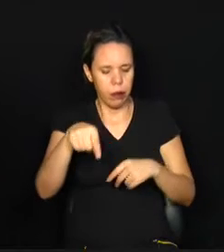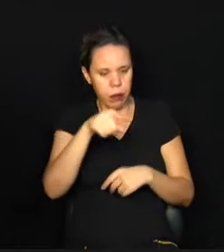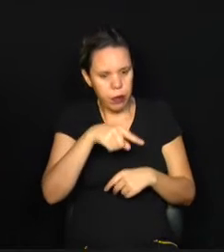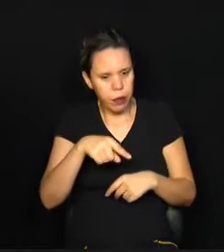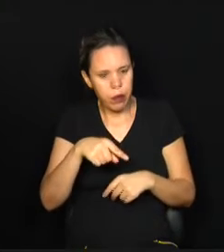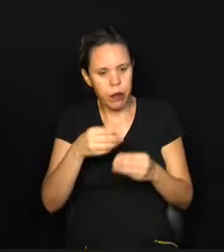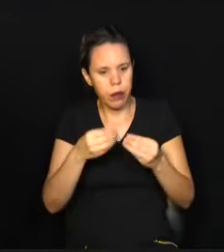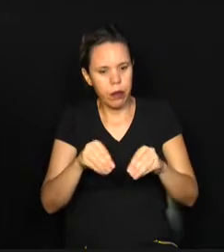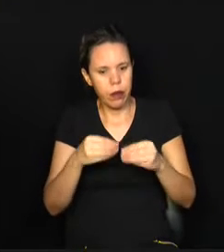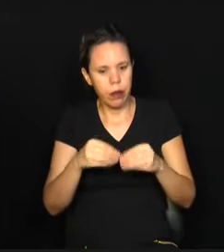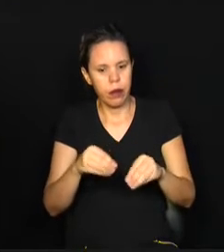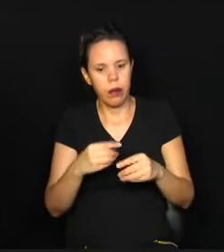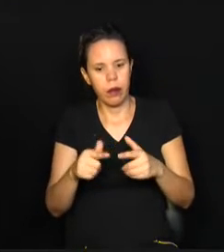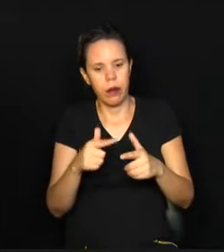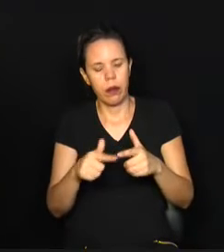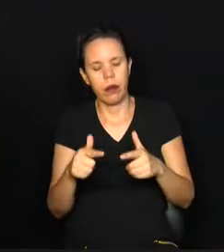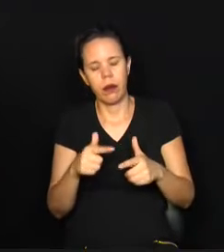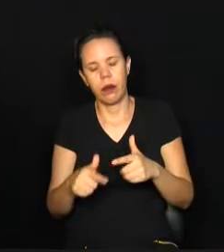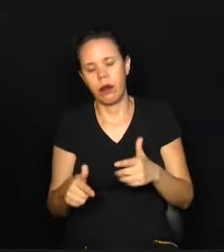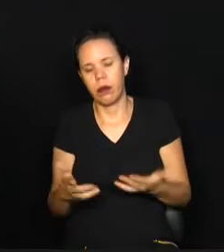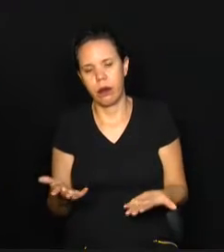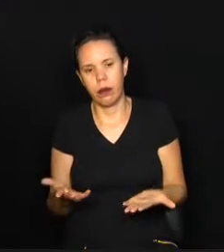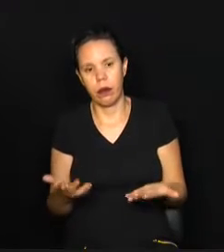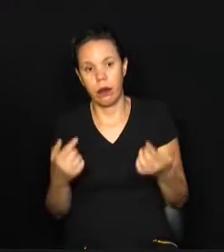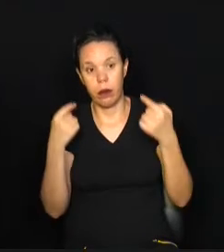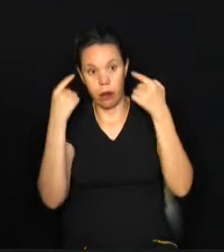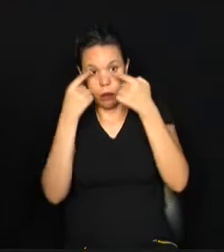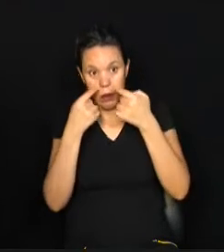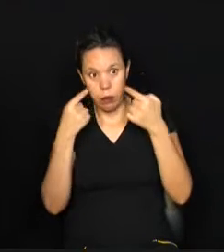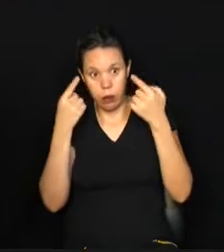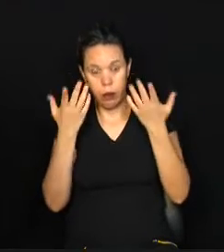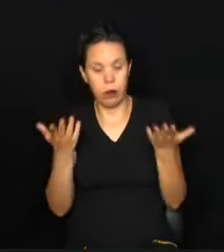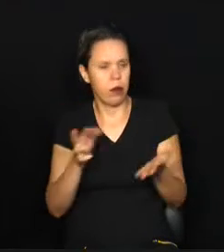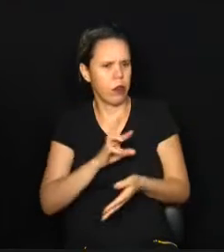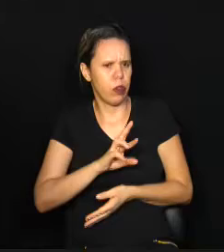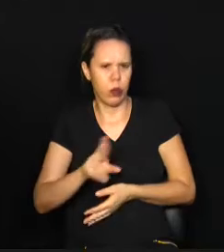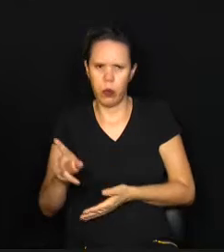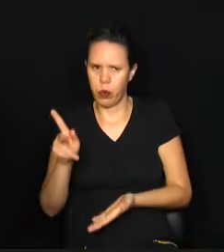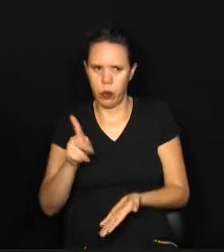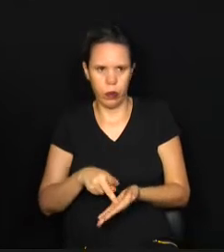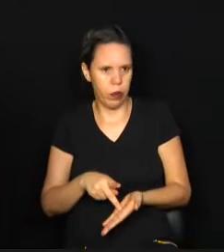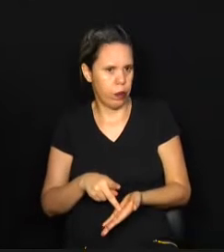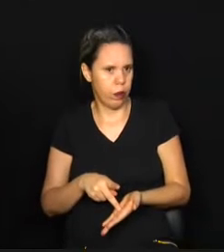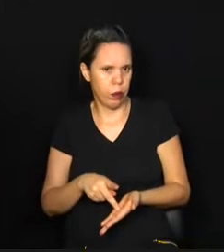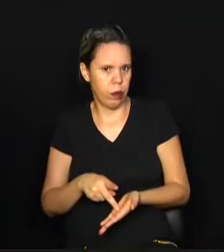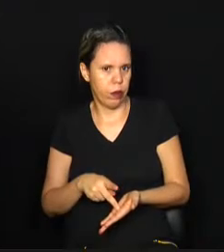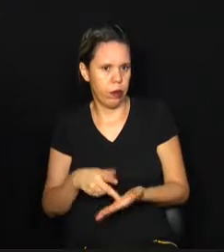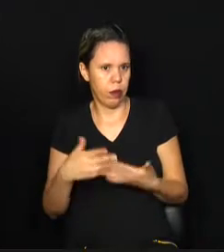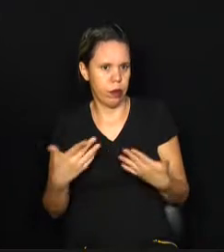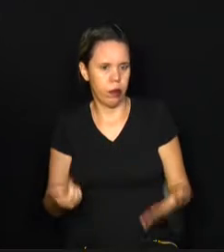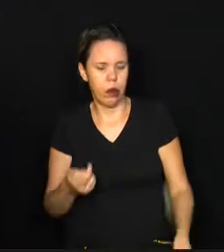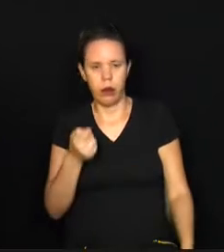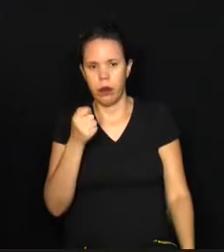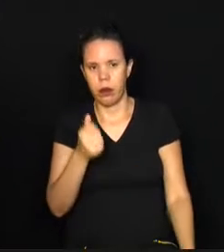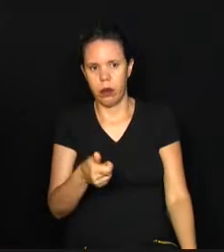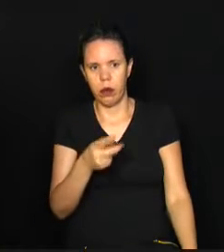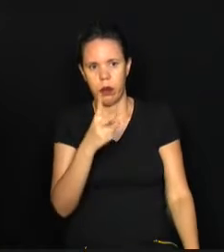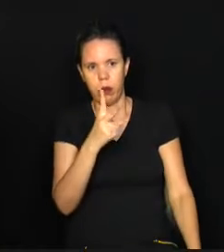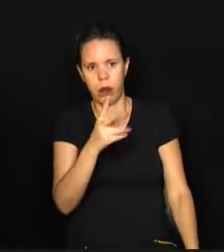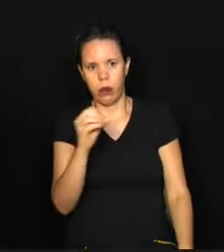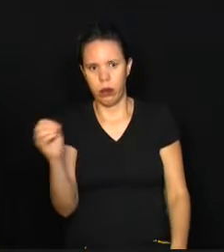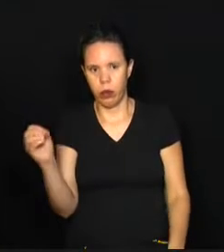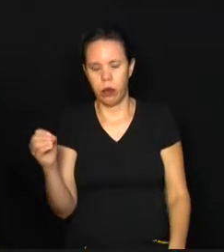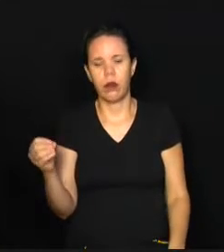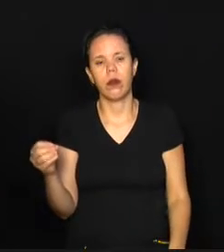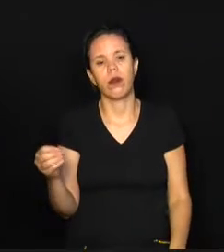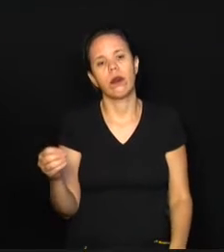danos irreparáveis em seus olhos. Não é verdadeiro, pois em quase 200 anos de existência